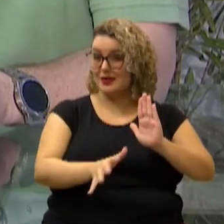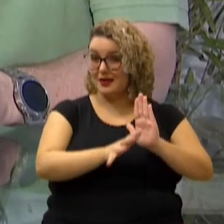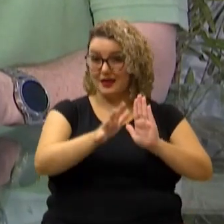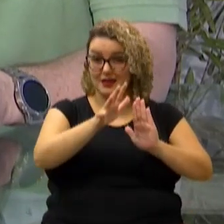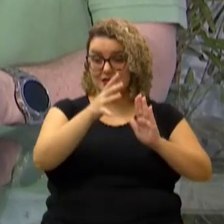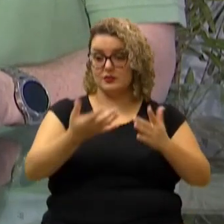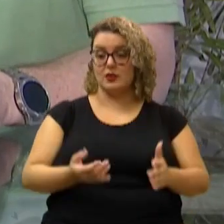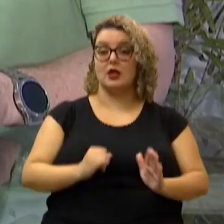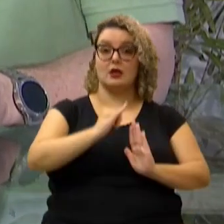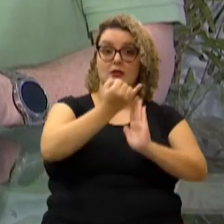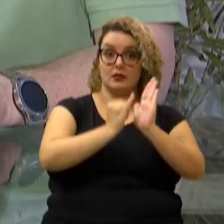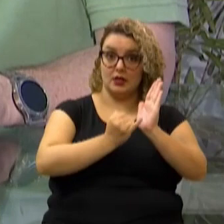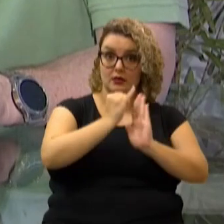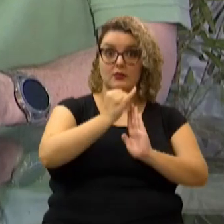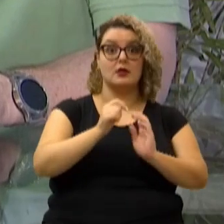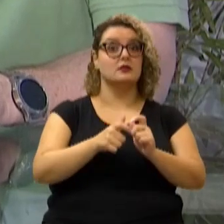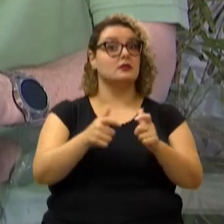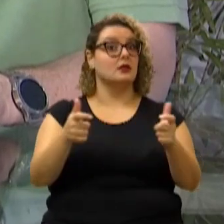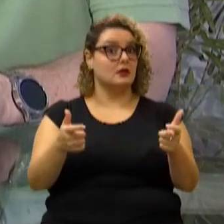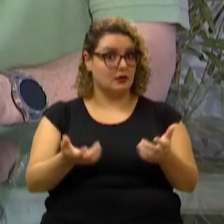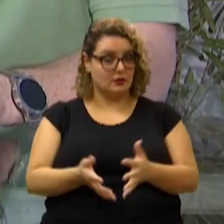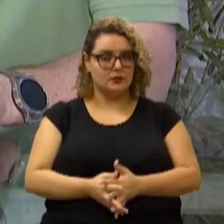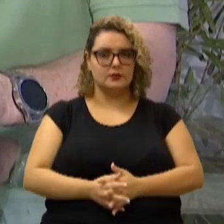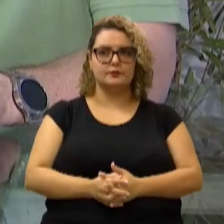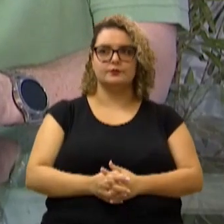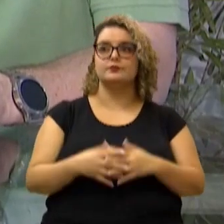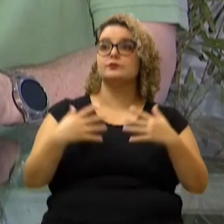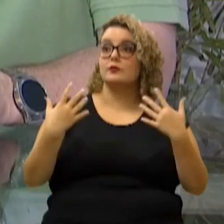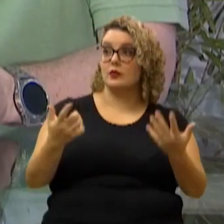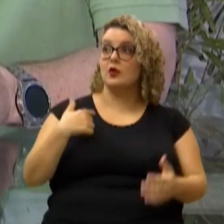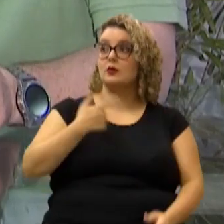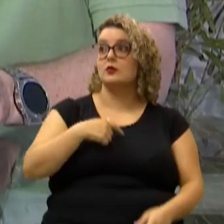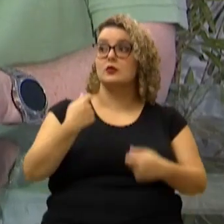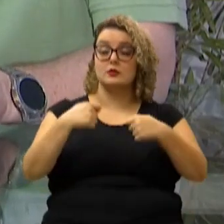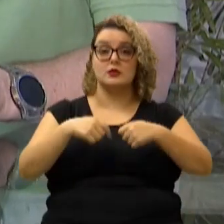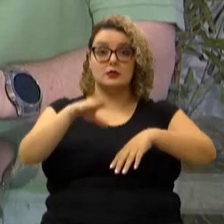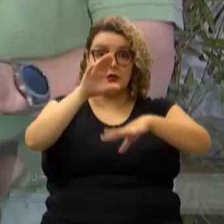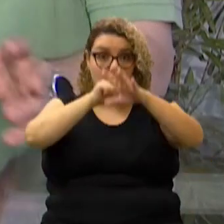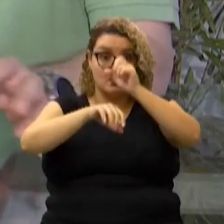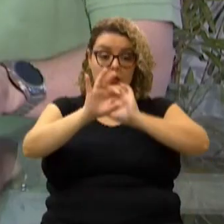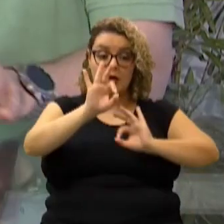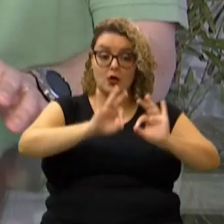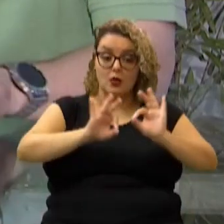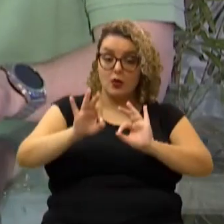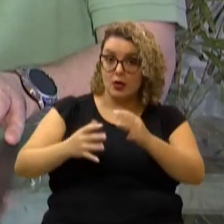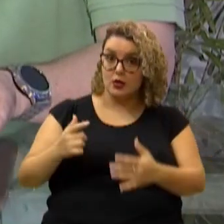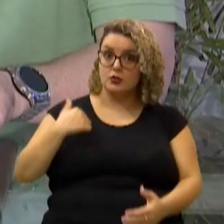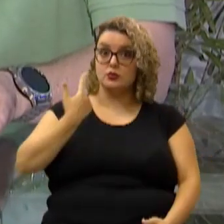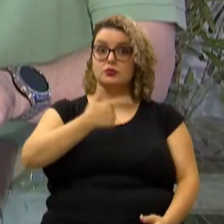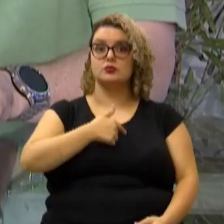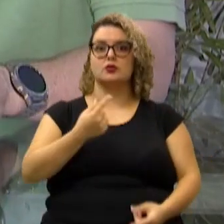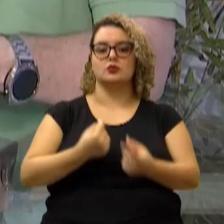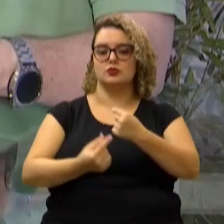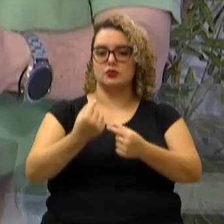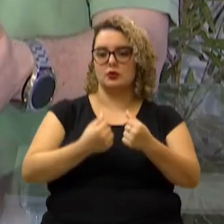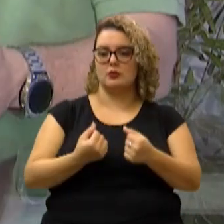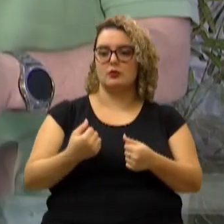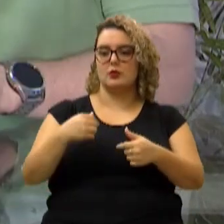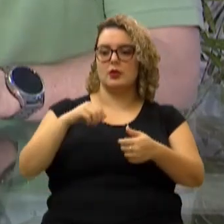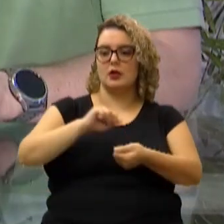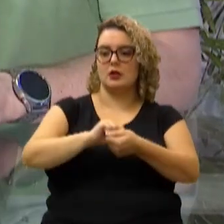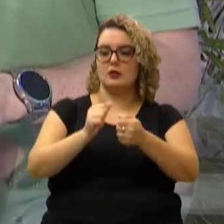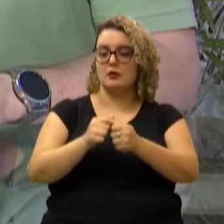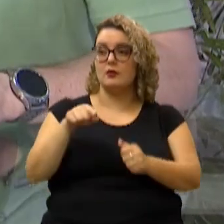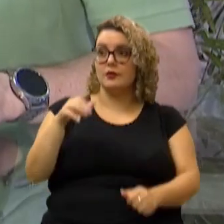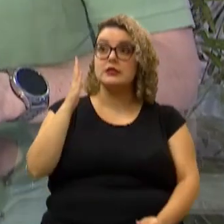altas a inflação ainda está muito alta então a gente precisa aprender a organizar o nosso orçamento para